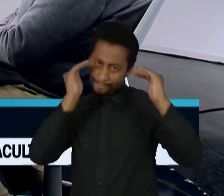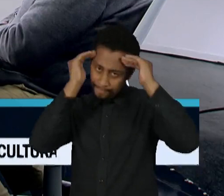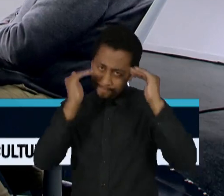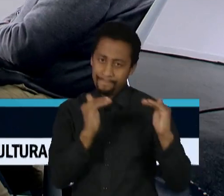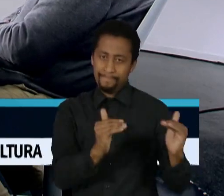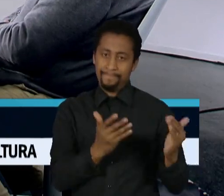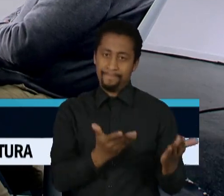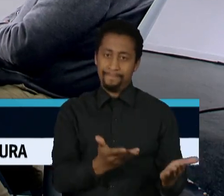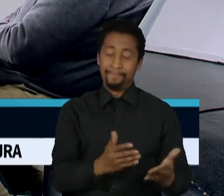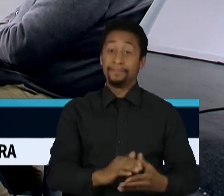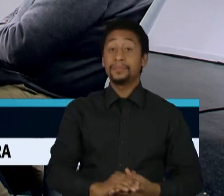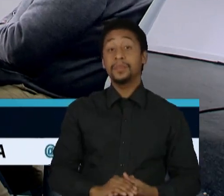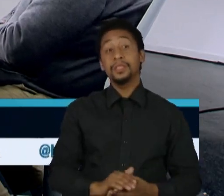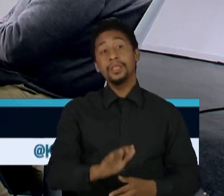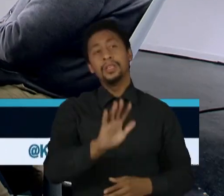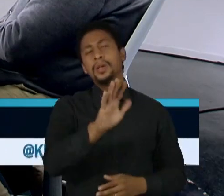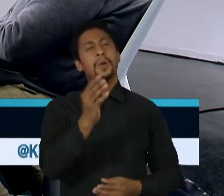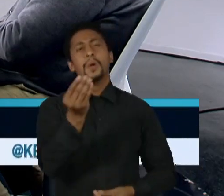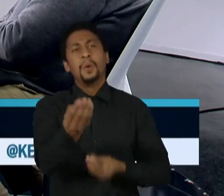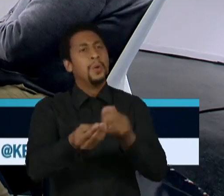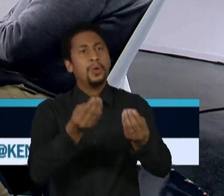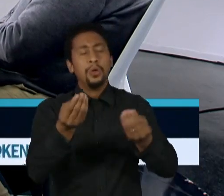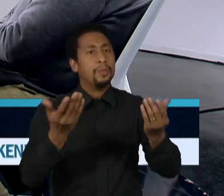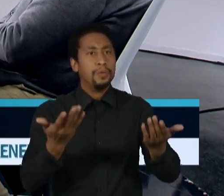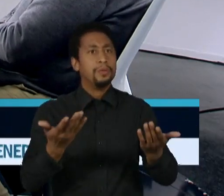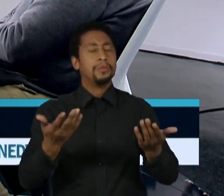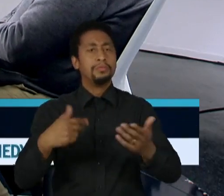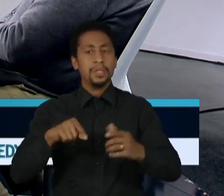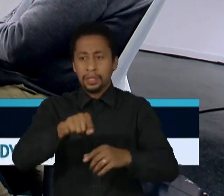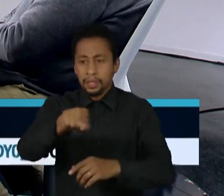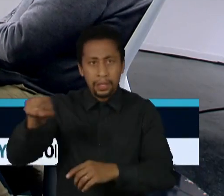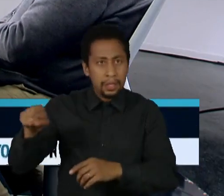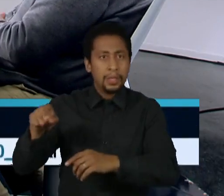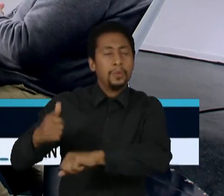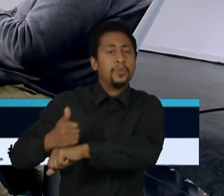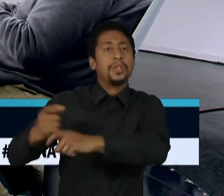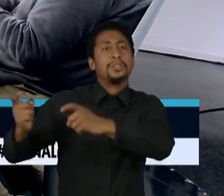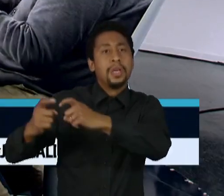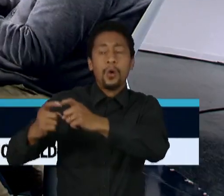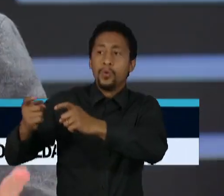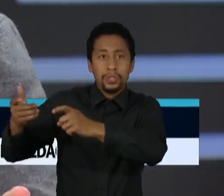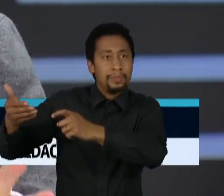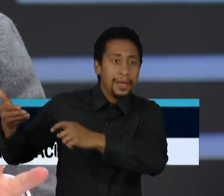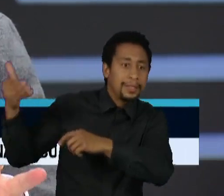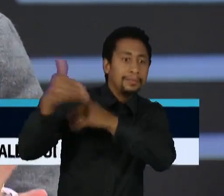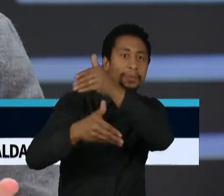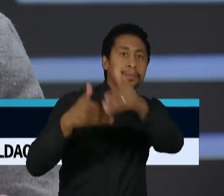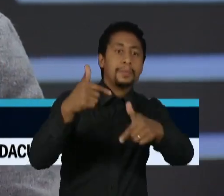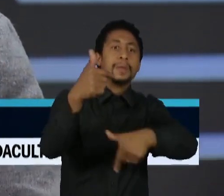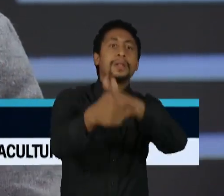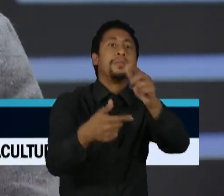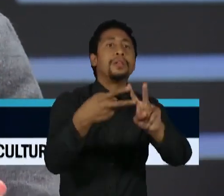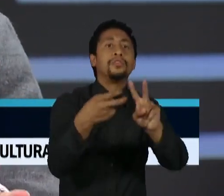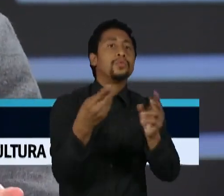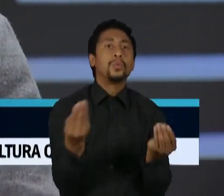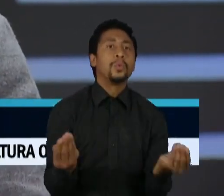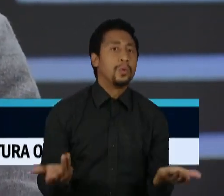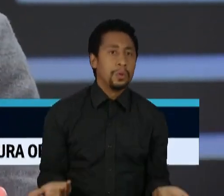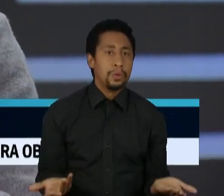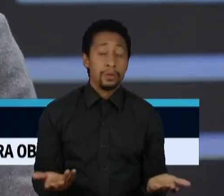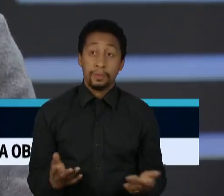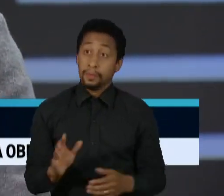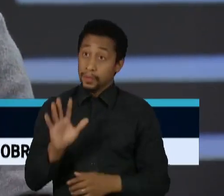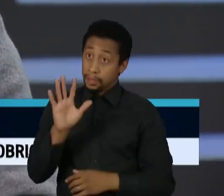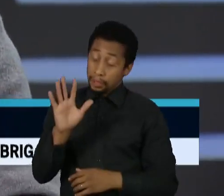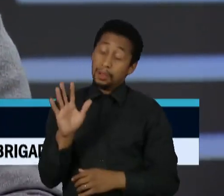convencer nós vamos conseguir convencer os profissionais da Saúde atuarem nessa região isto é uma questão de política pública que